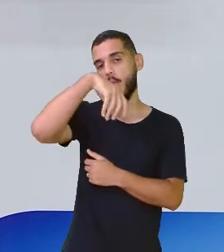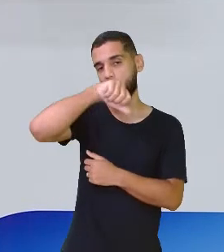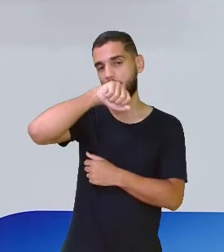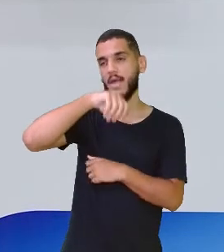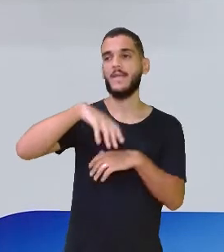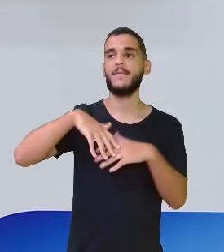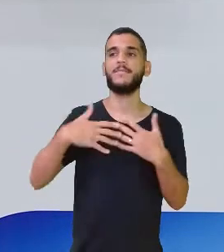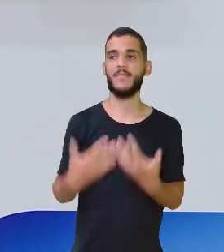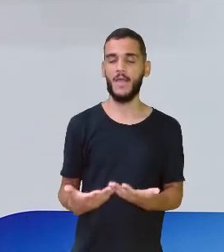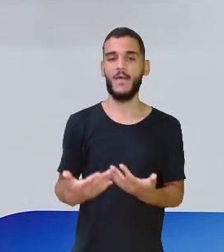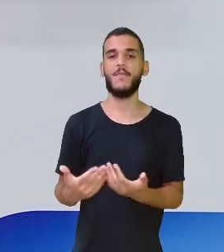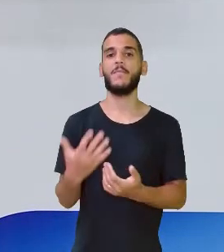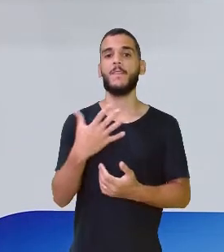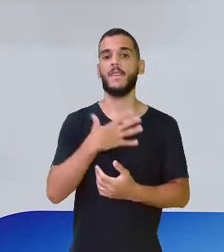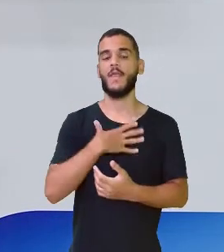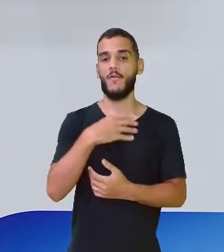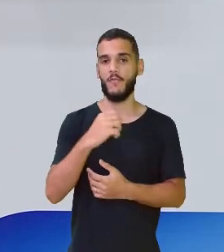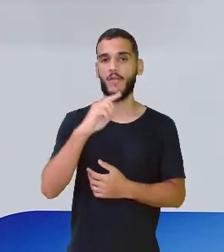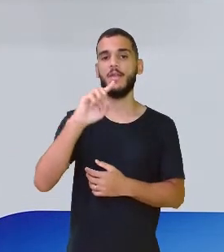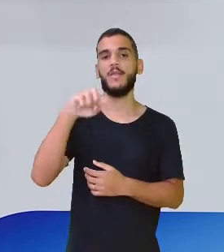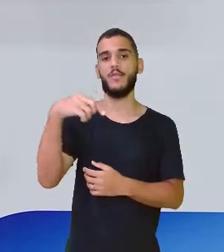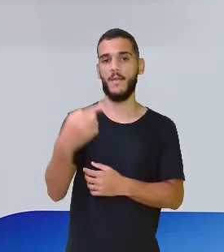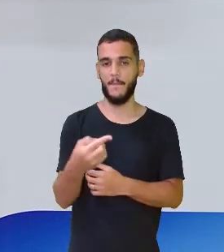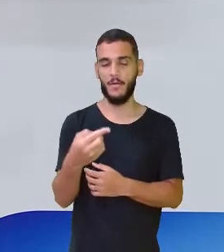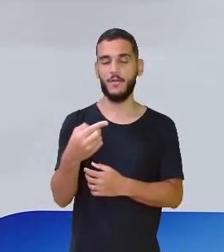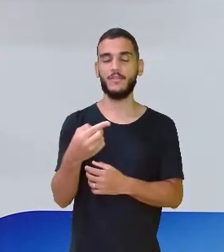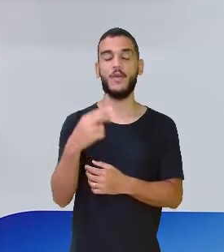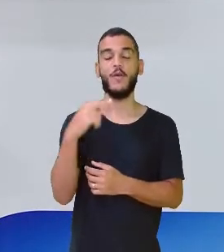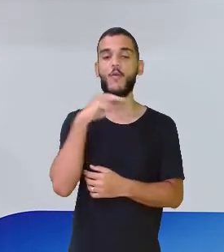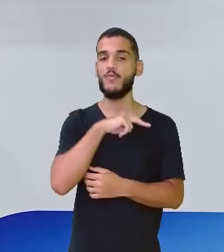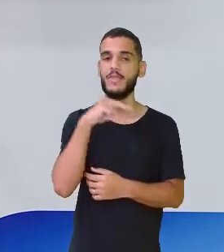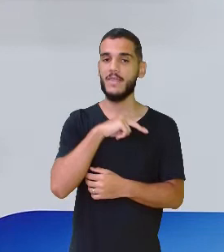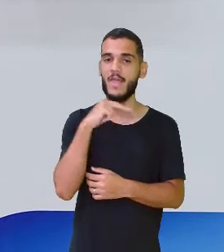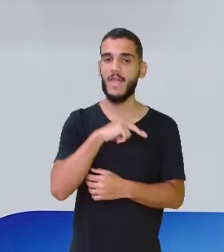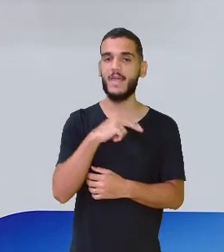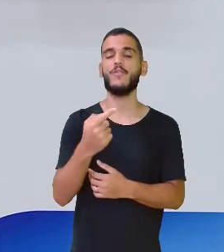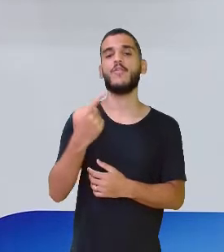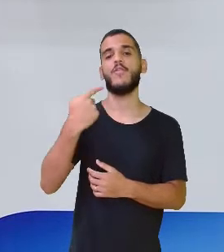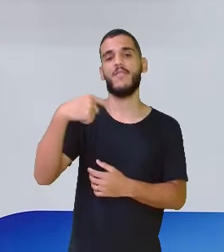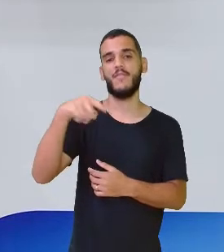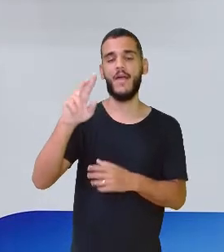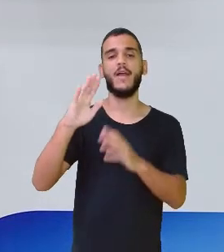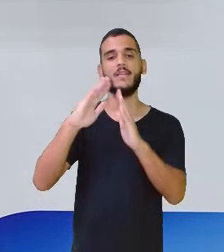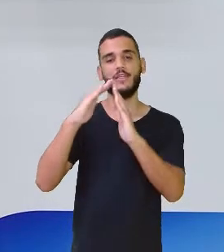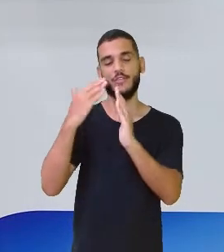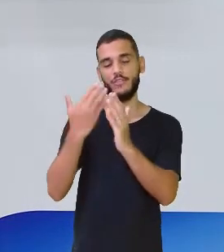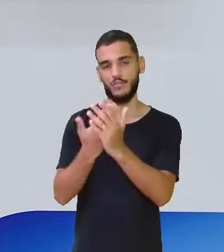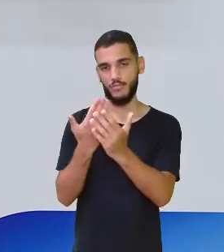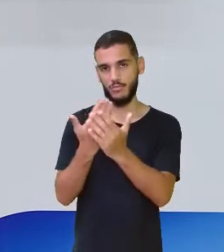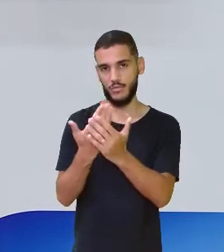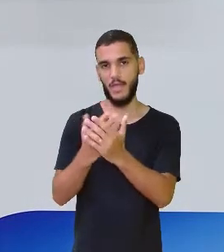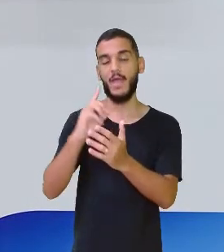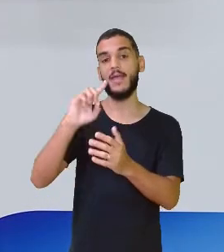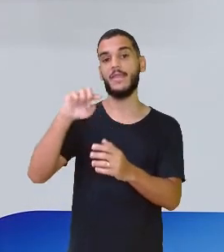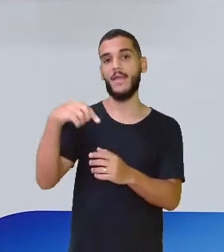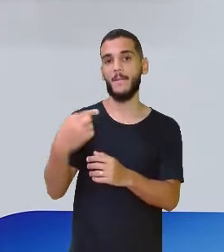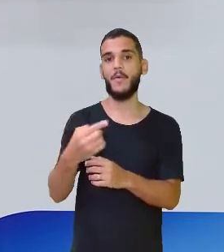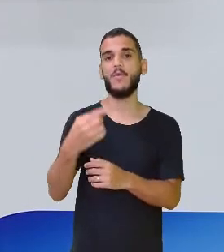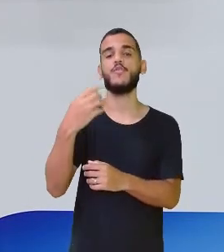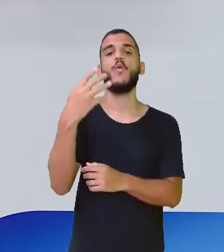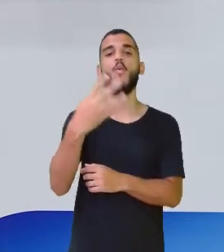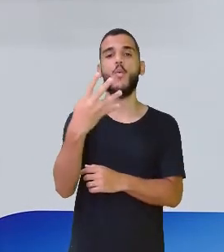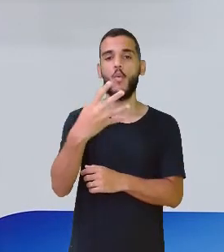ser mandado para estudar, e o terceiro era enviado para um seminário, né, para se tornar padre, porque toda família,